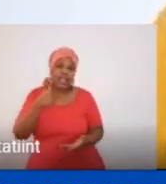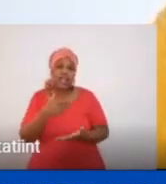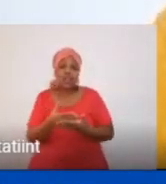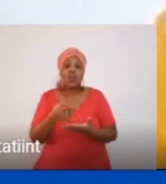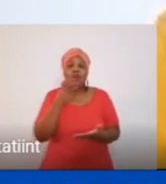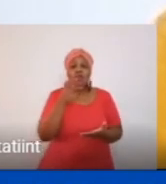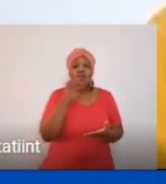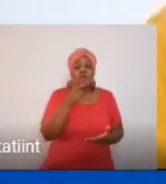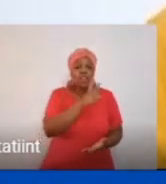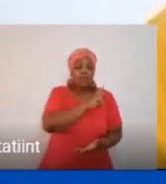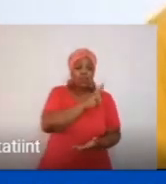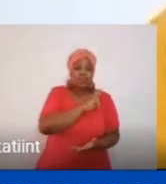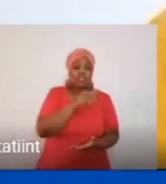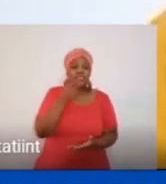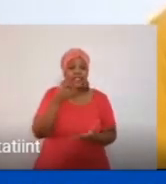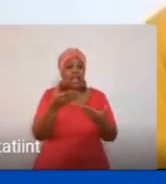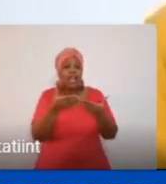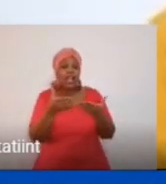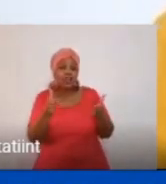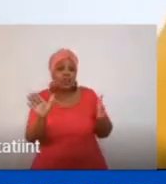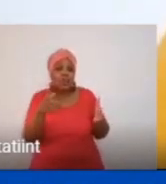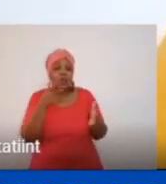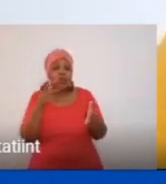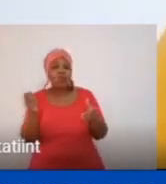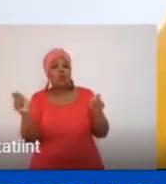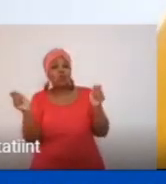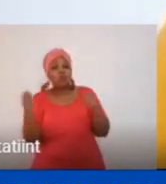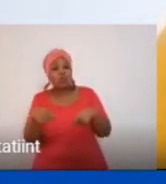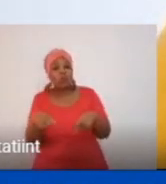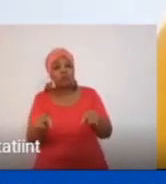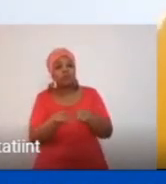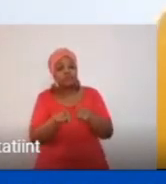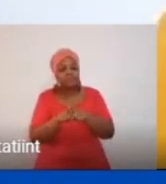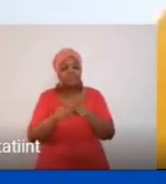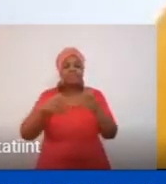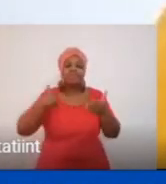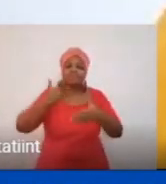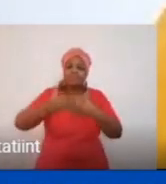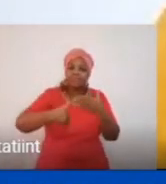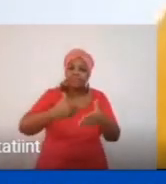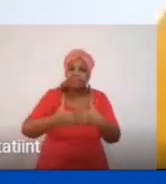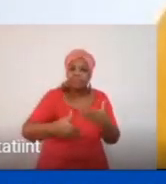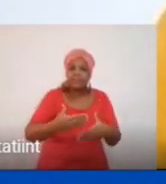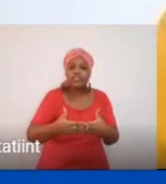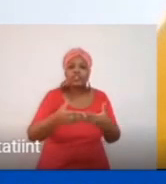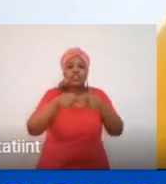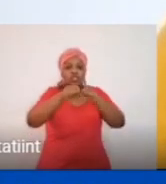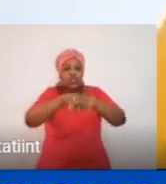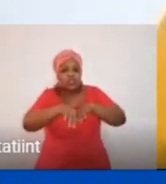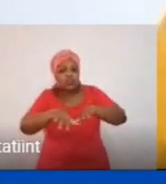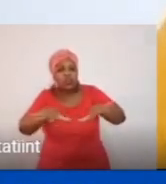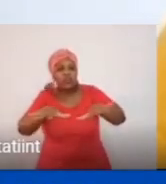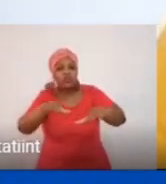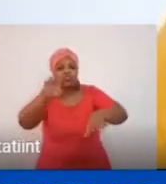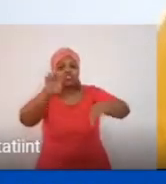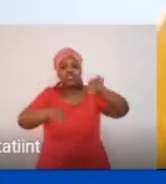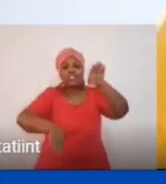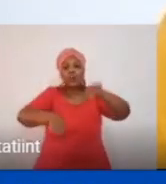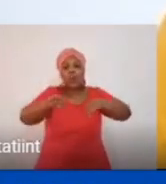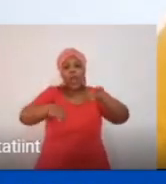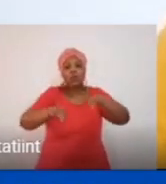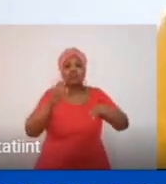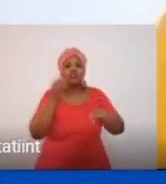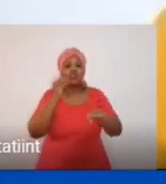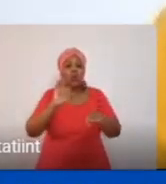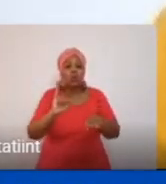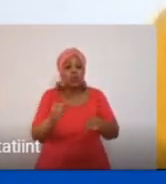responsabilização do Estado, ela vai abrir também essa possibilidade de rediscutir as distribuições desiguais de oportunidades, assim como